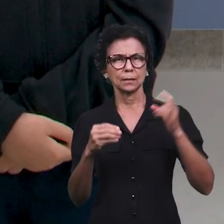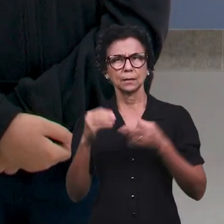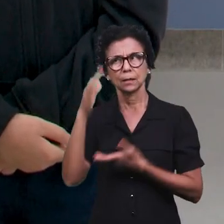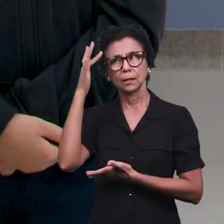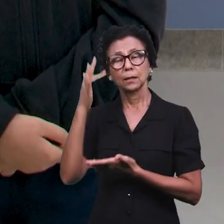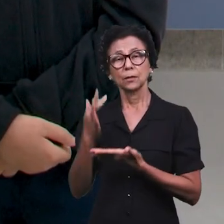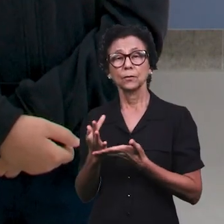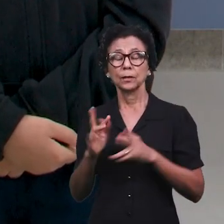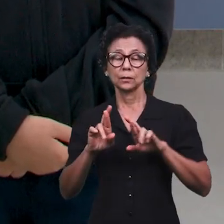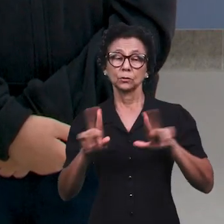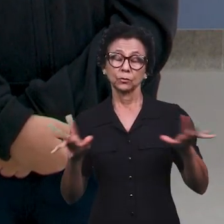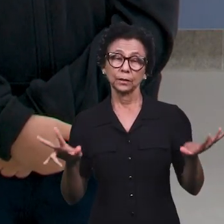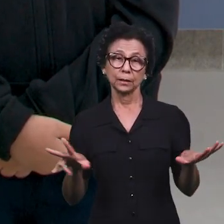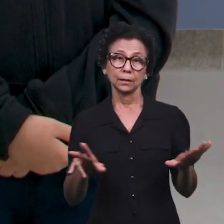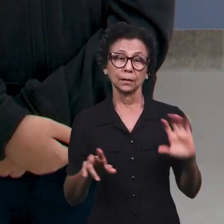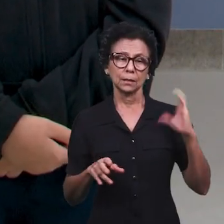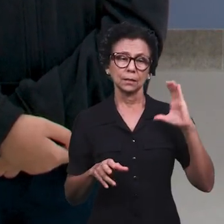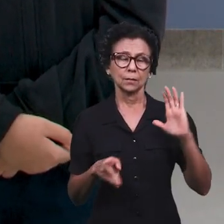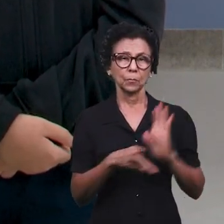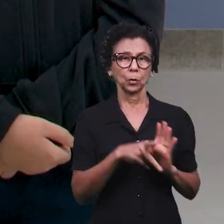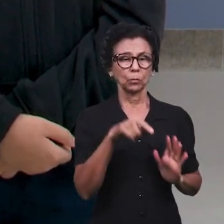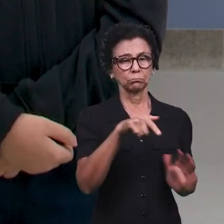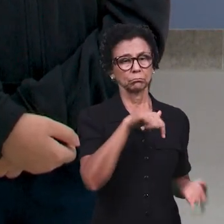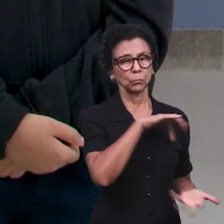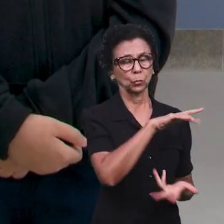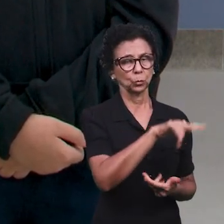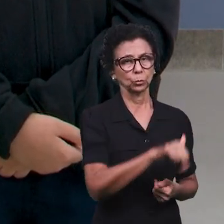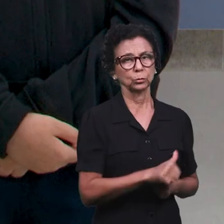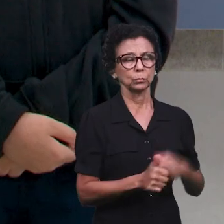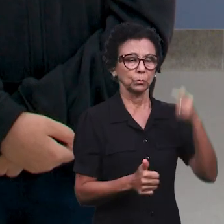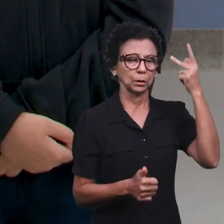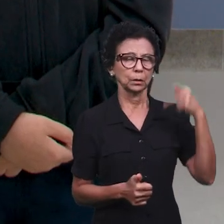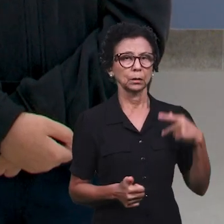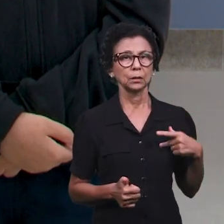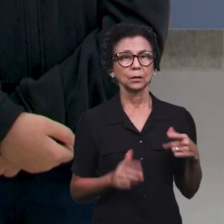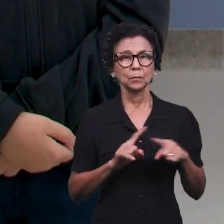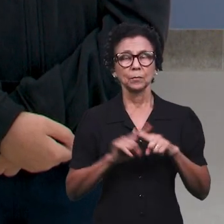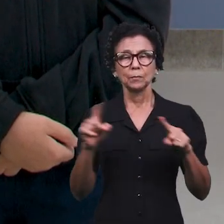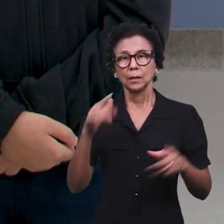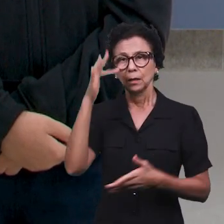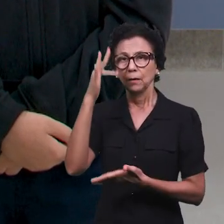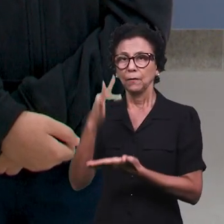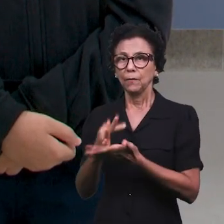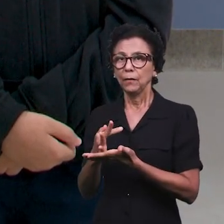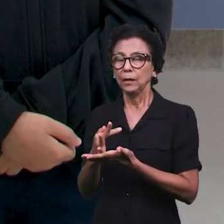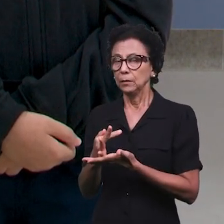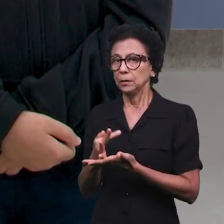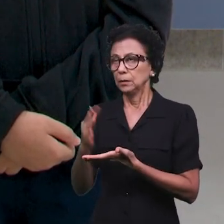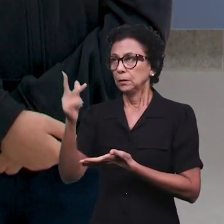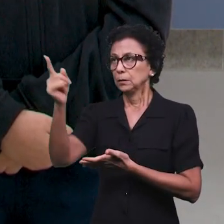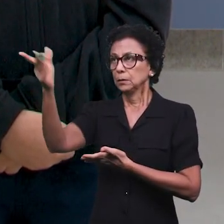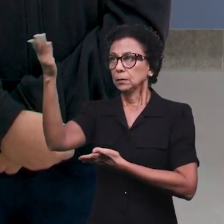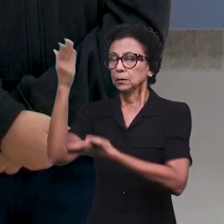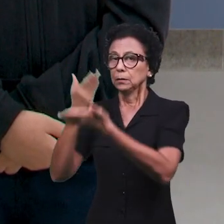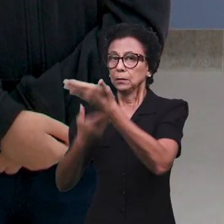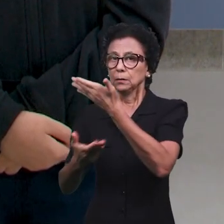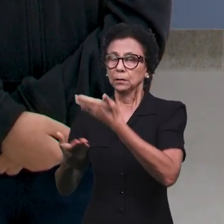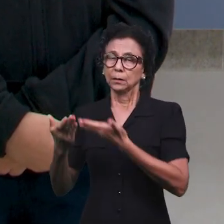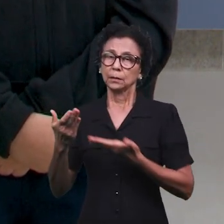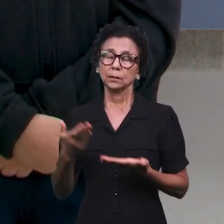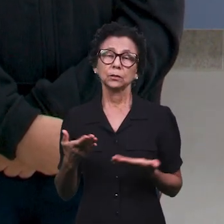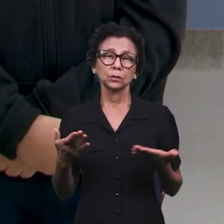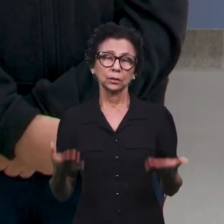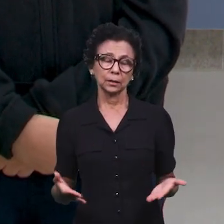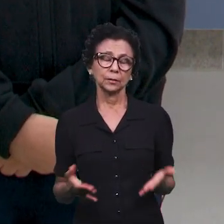fé. Ciência é dessa vida, mas a fé vem da eternidade e as duas são importantes para nós. A ciência para as coisas dessa